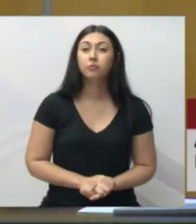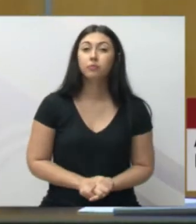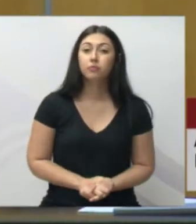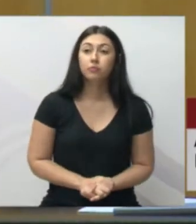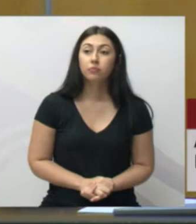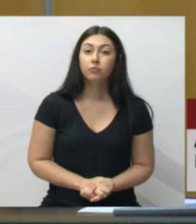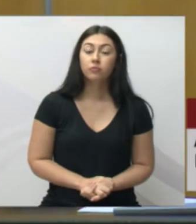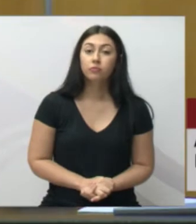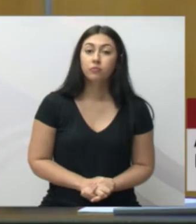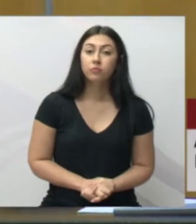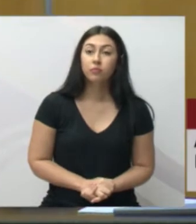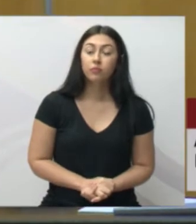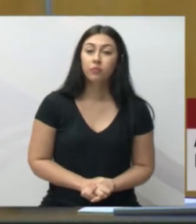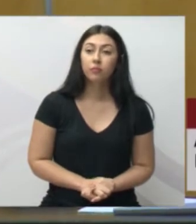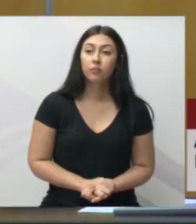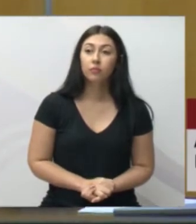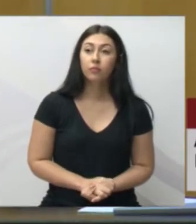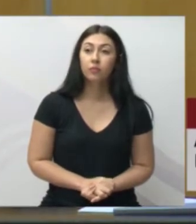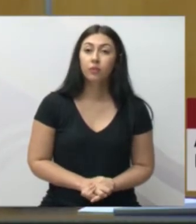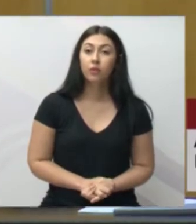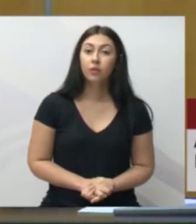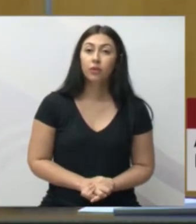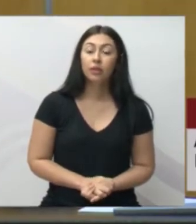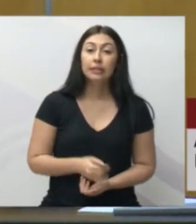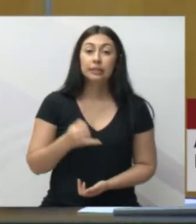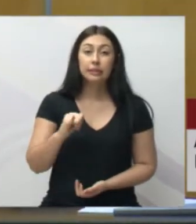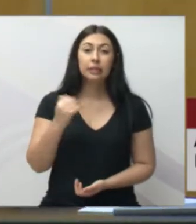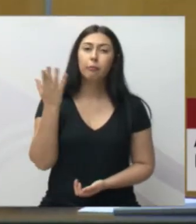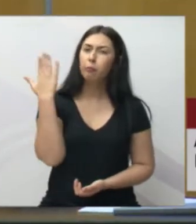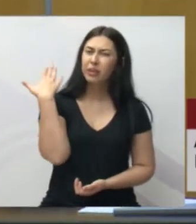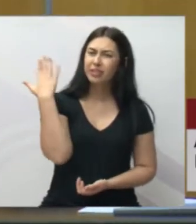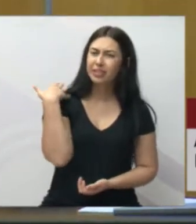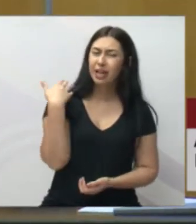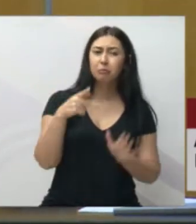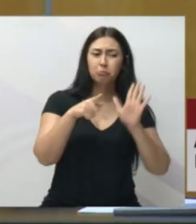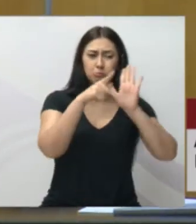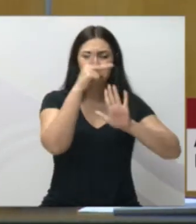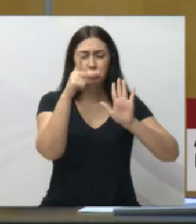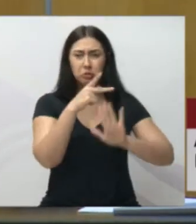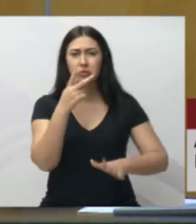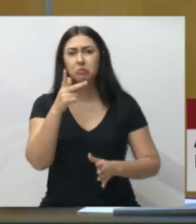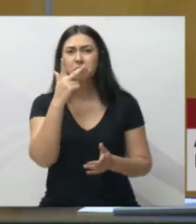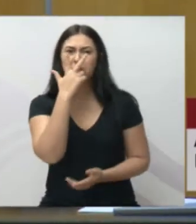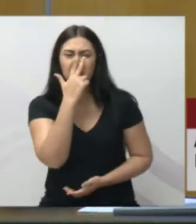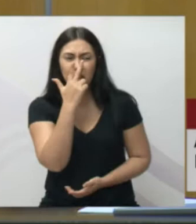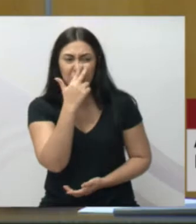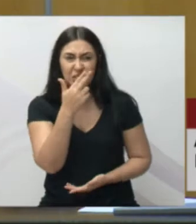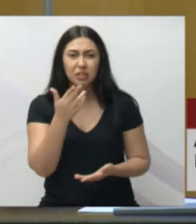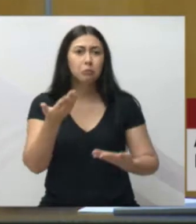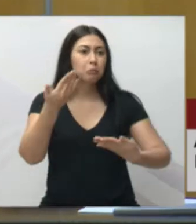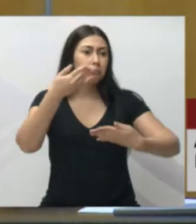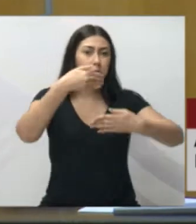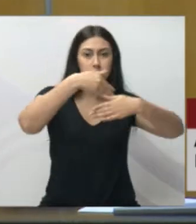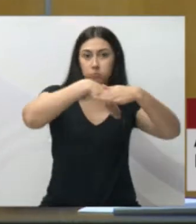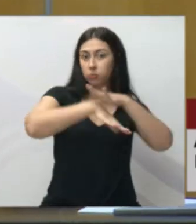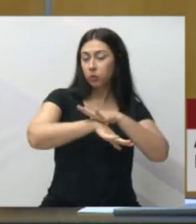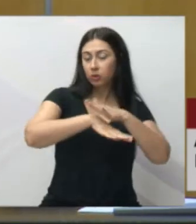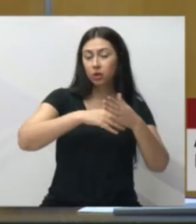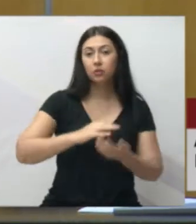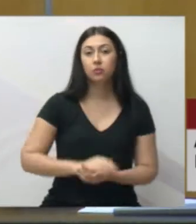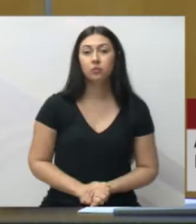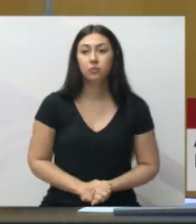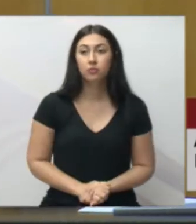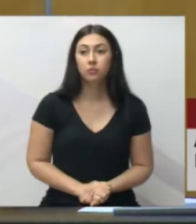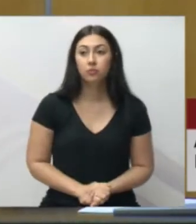2018, uma vez que não ocorreu o pedido dessa providência expressamente pelos coautores abaixo